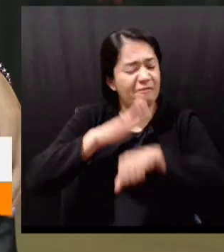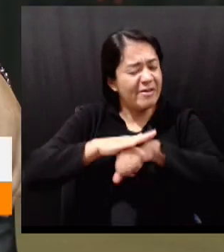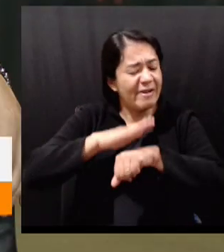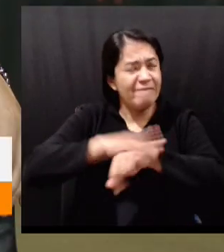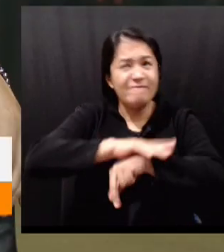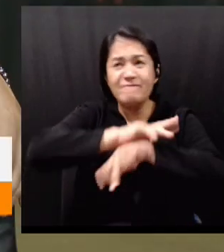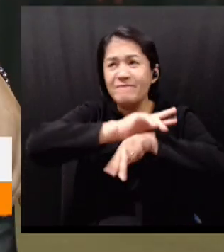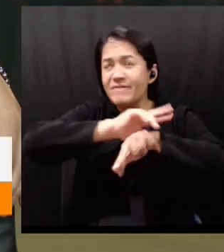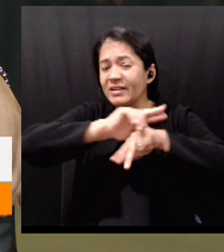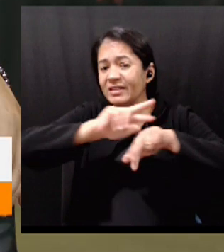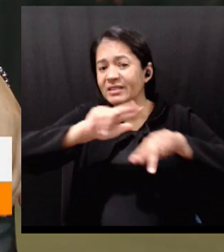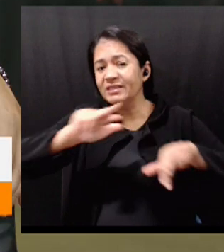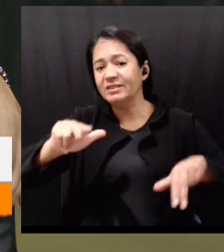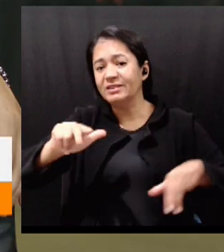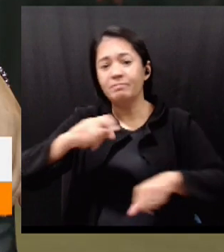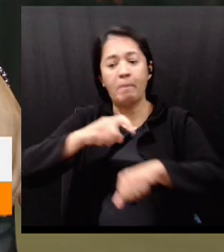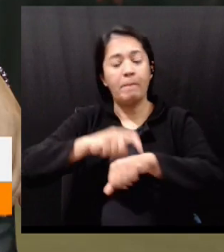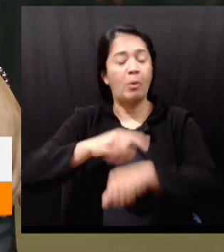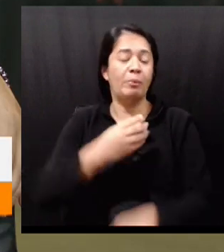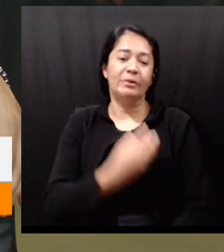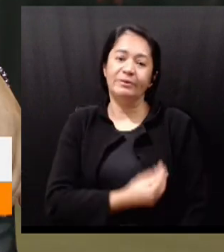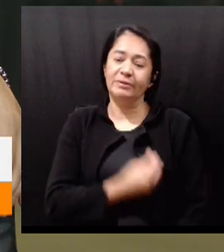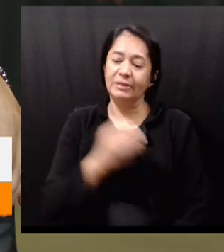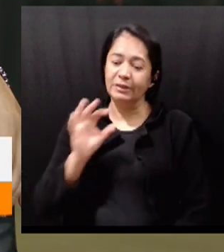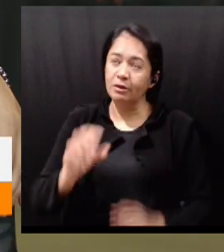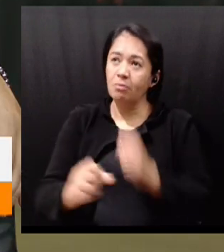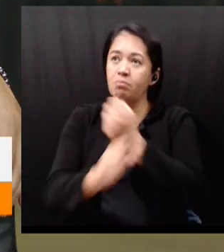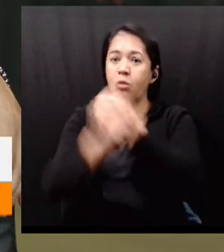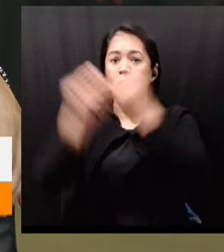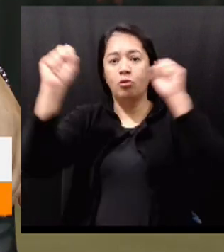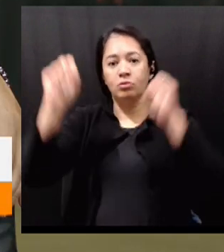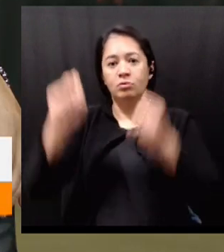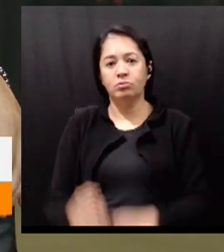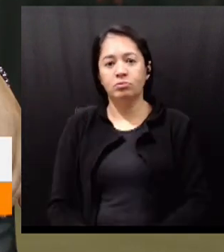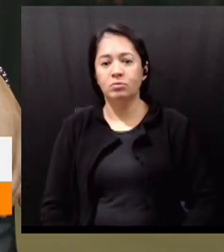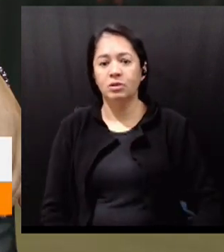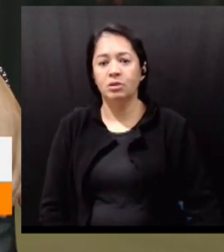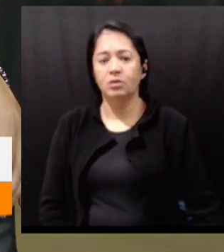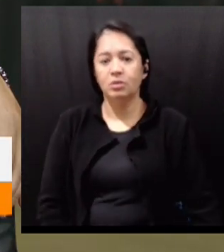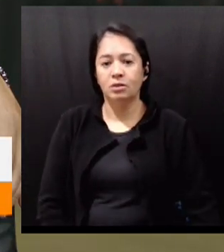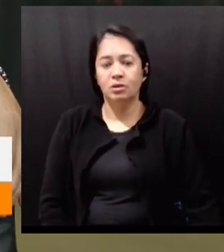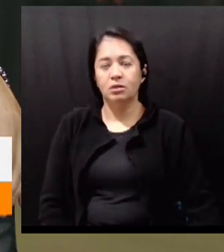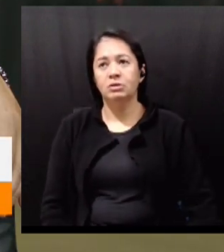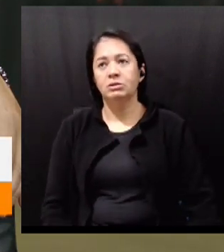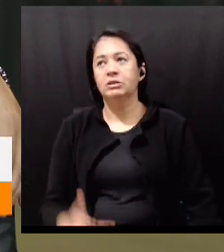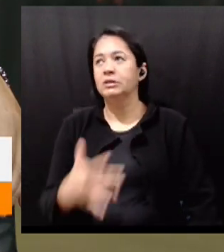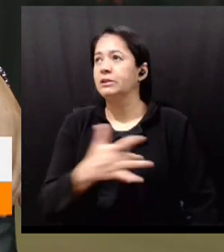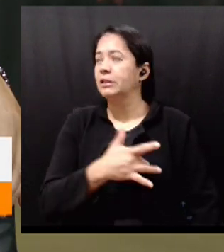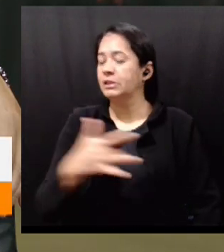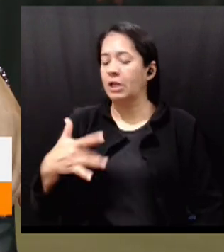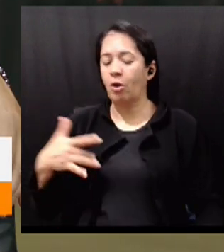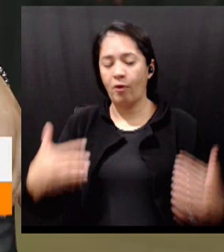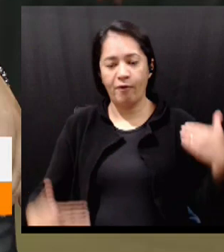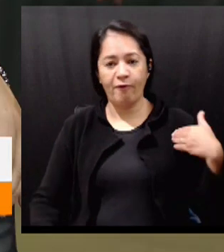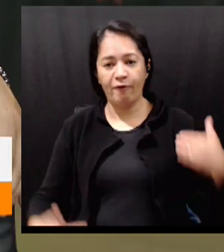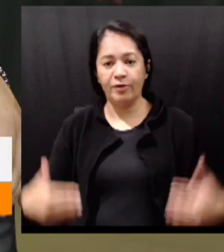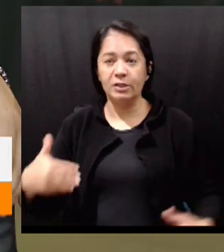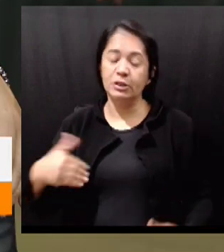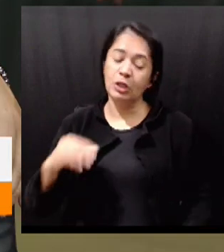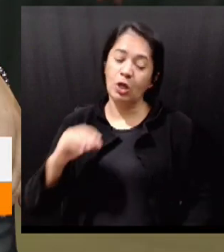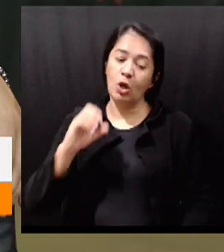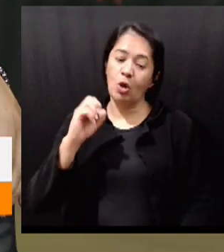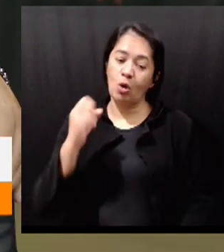da vida, isso vai explodir, seja, na saúde física ou na saúde mental.